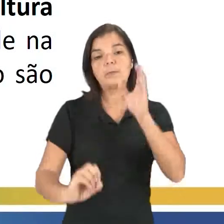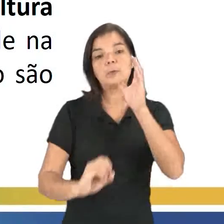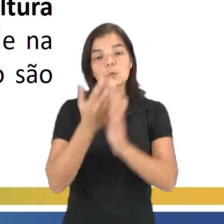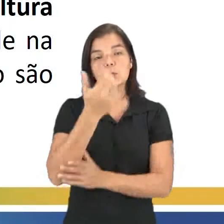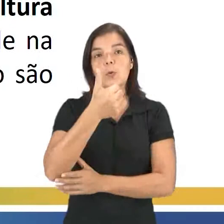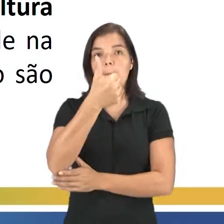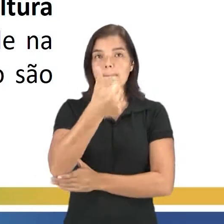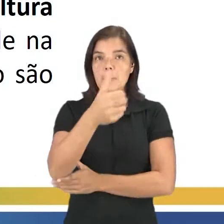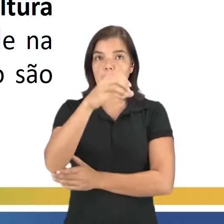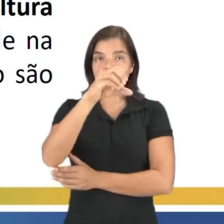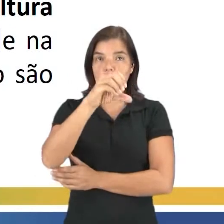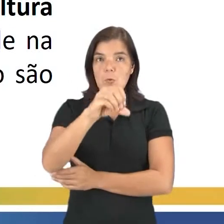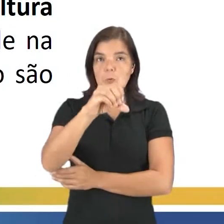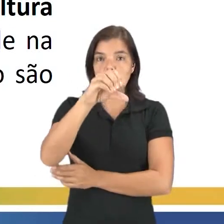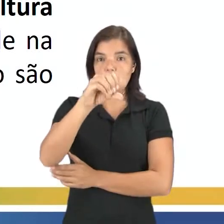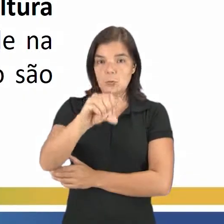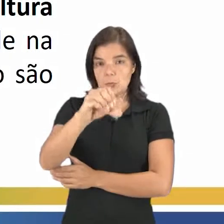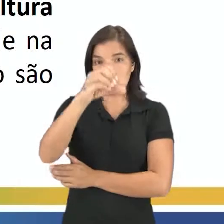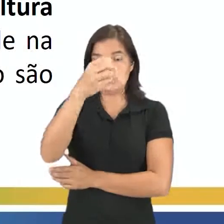Brasil em